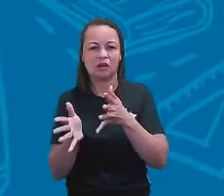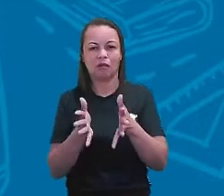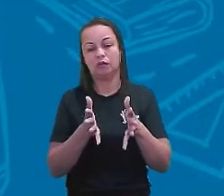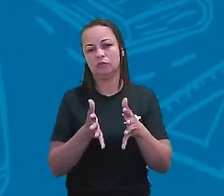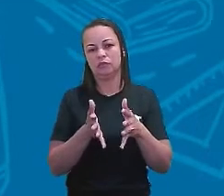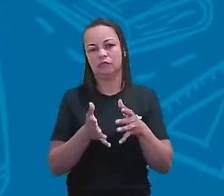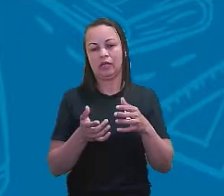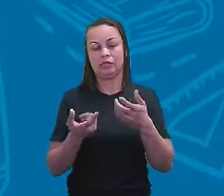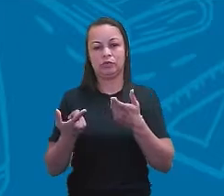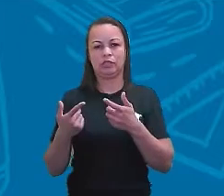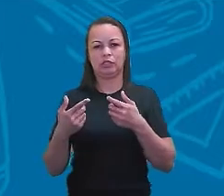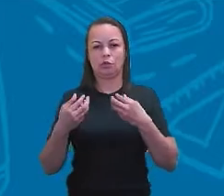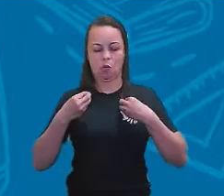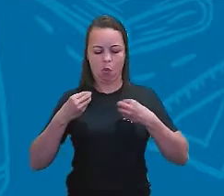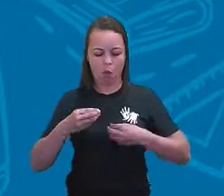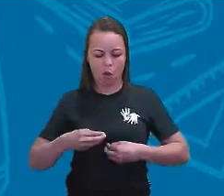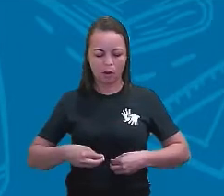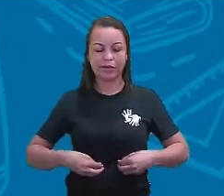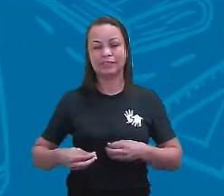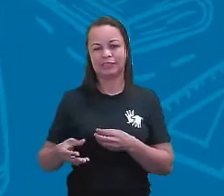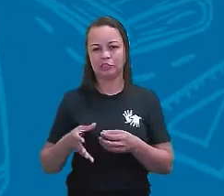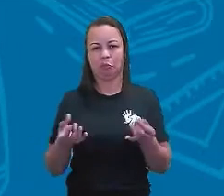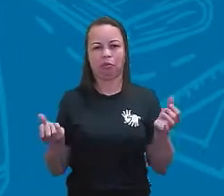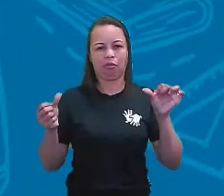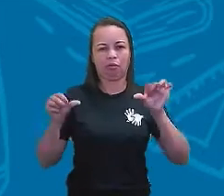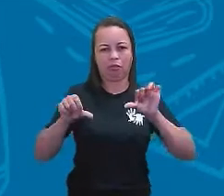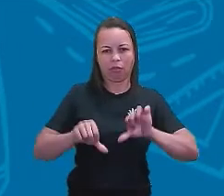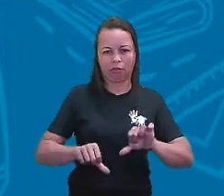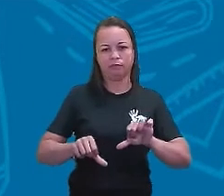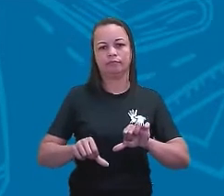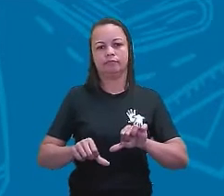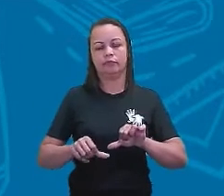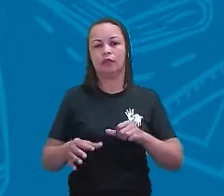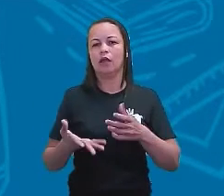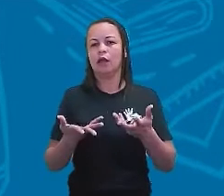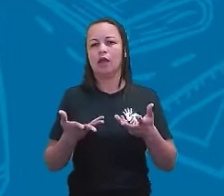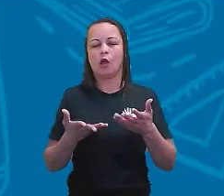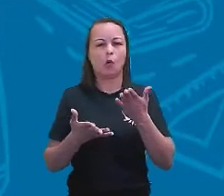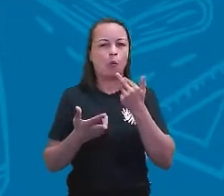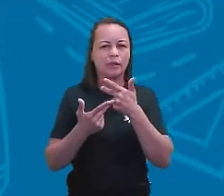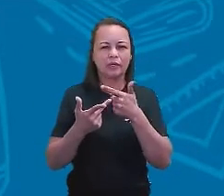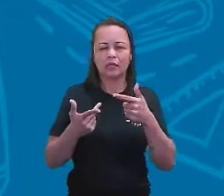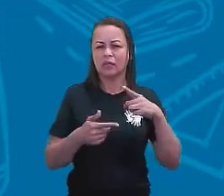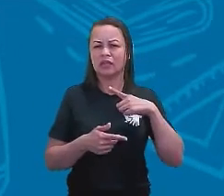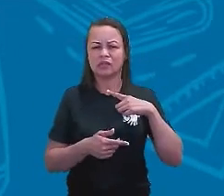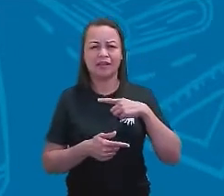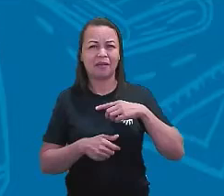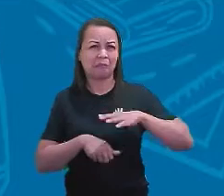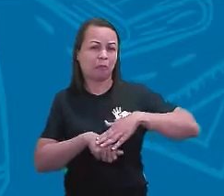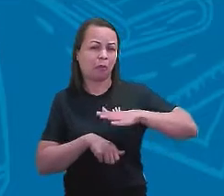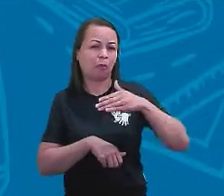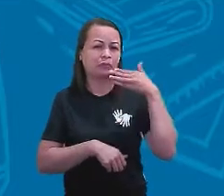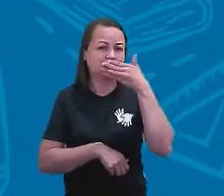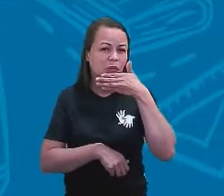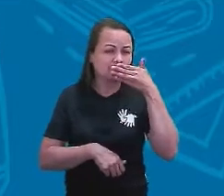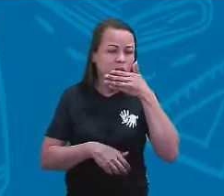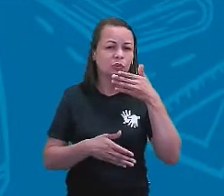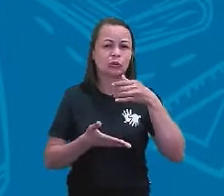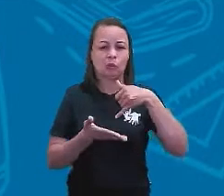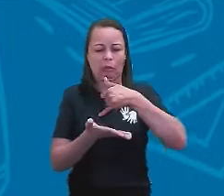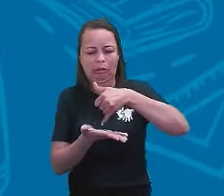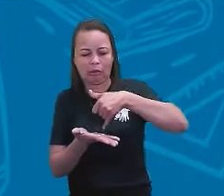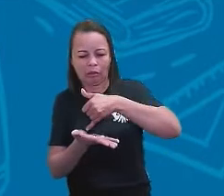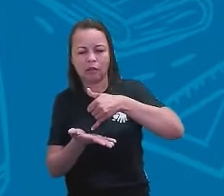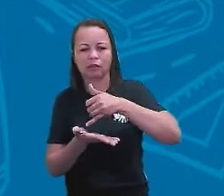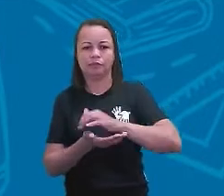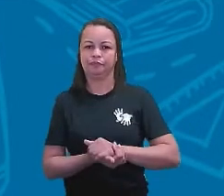viva inflamado, comida que tem muitas mesmo, açúcar, gordura, sódio. Um exemplo são